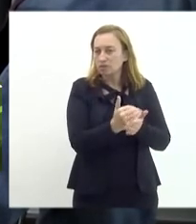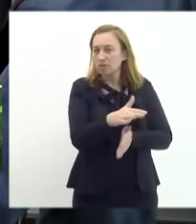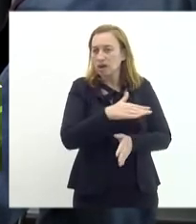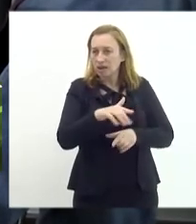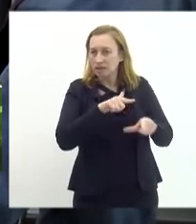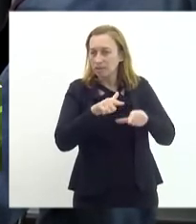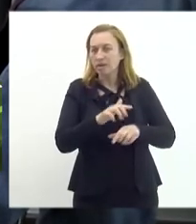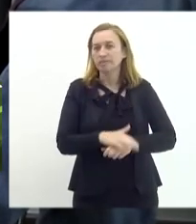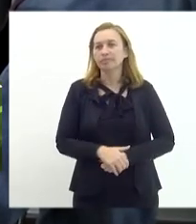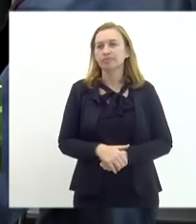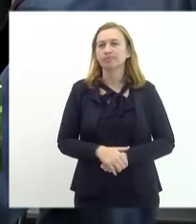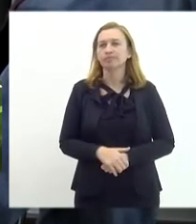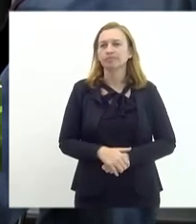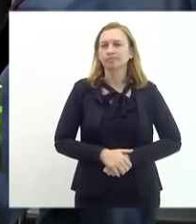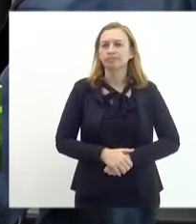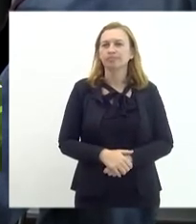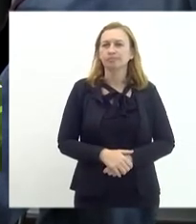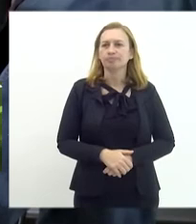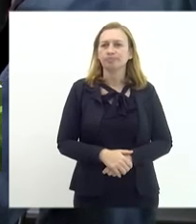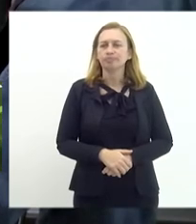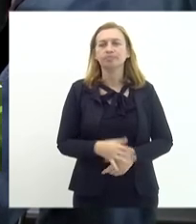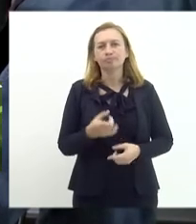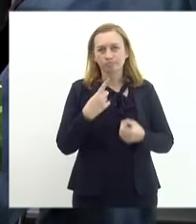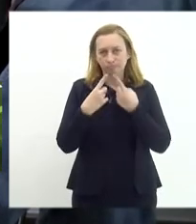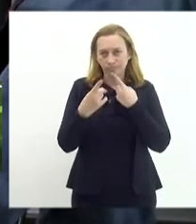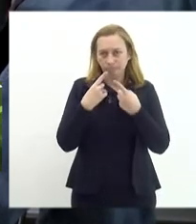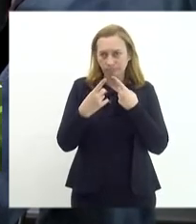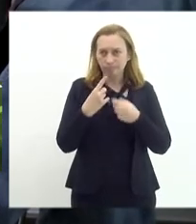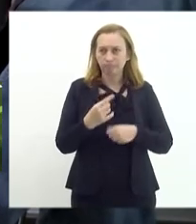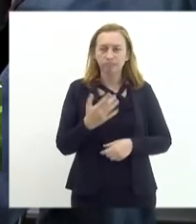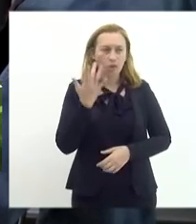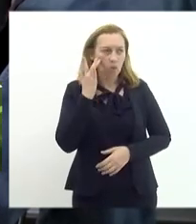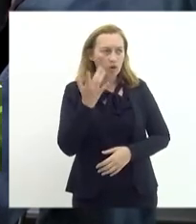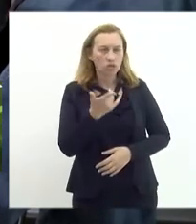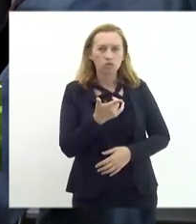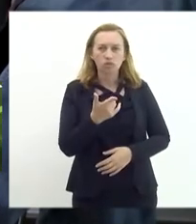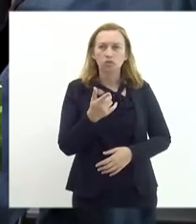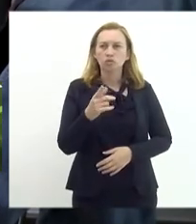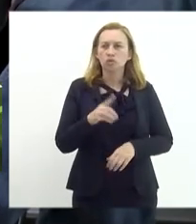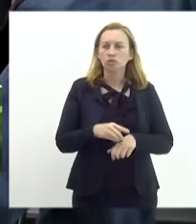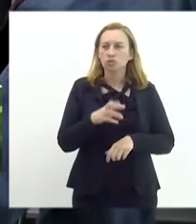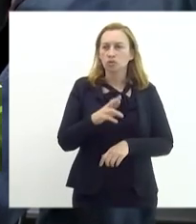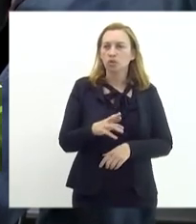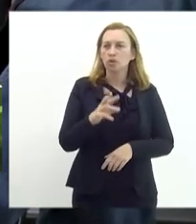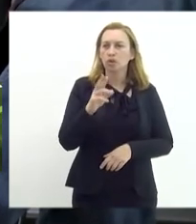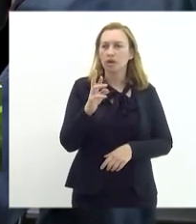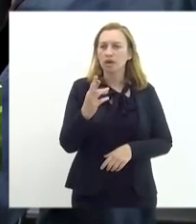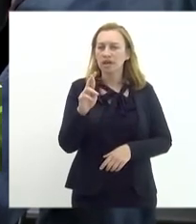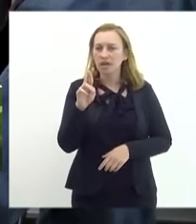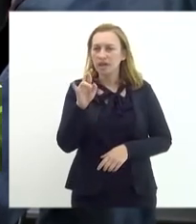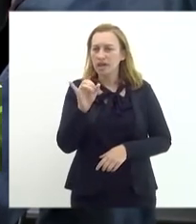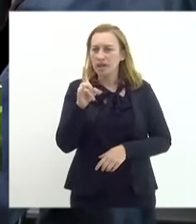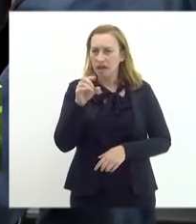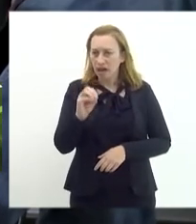assim, eu estou trazendo a debate, né? Eu acho que o doutor Ricardo pontuou isso muito